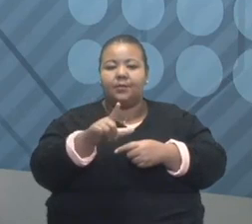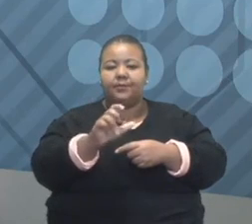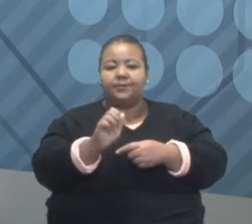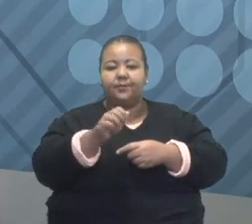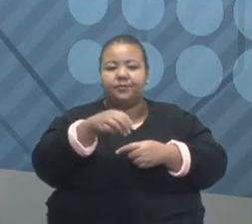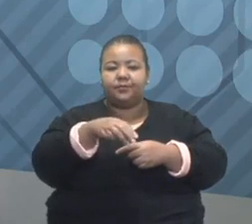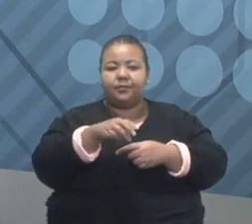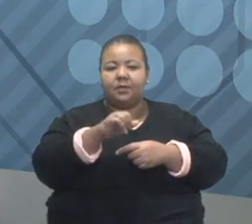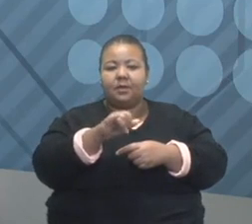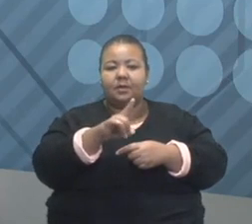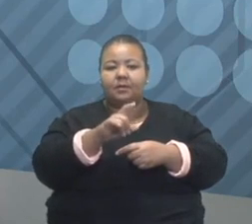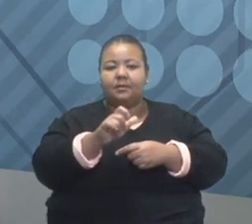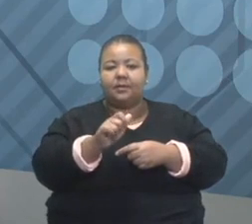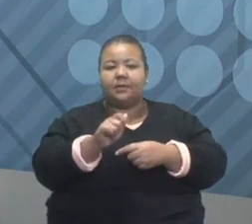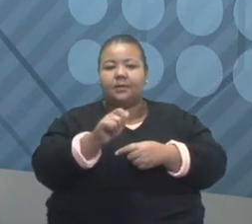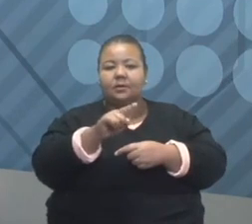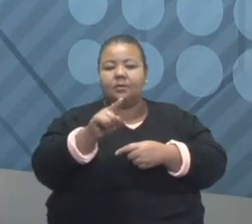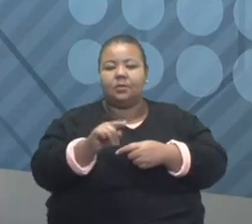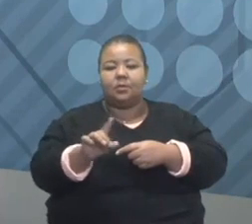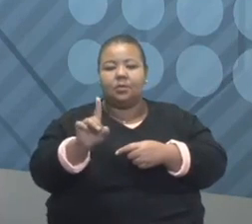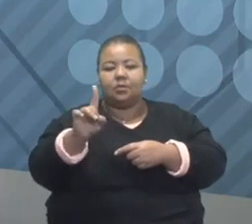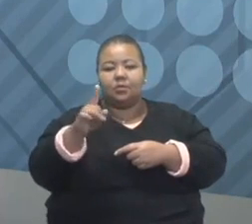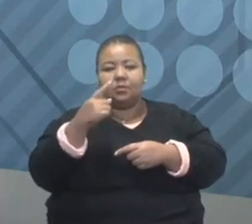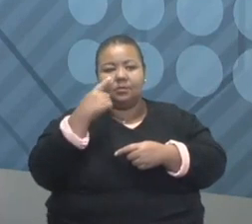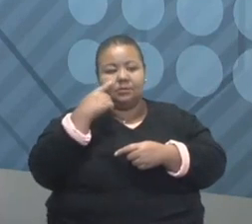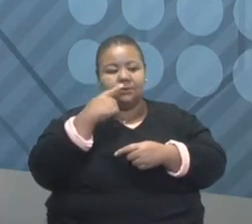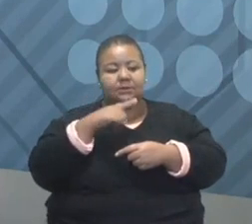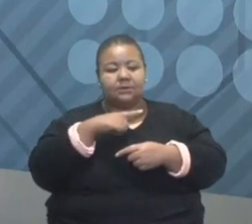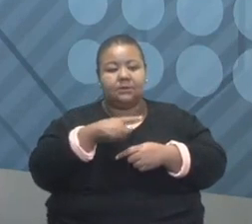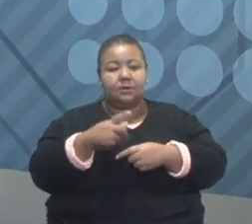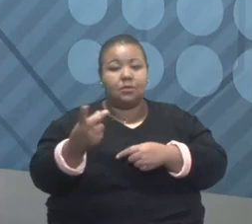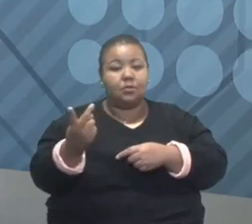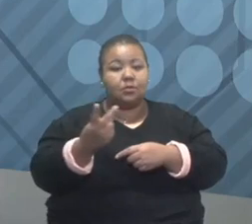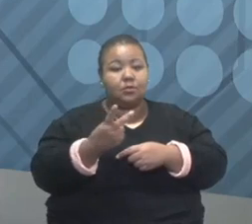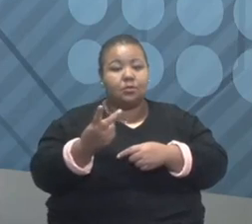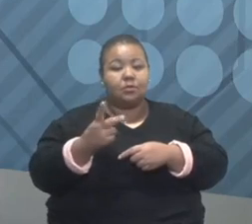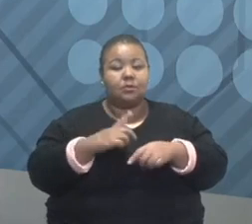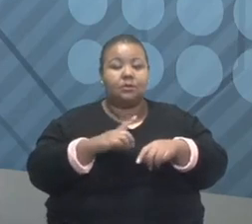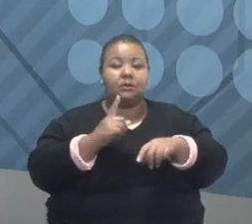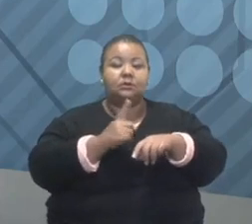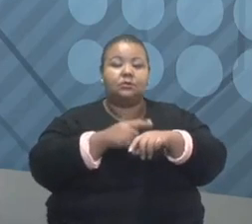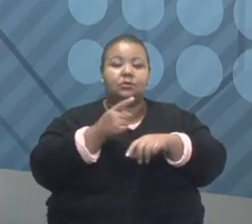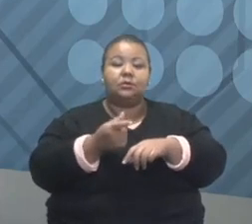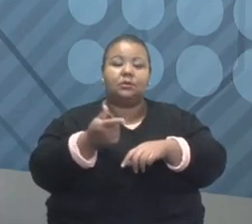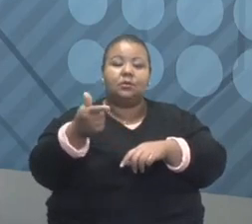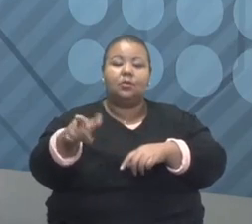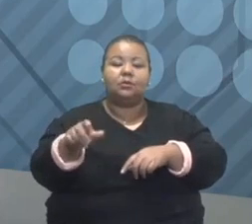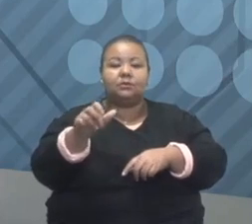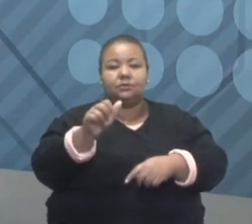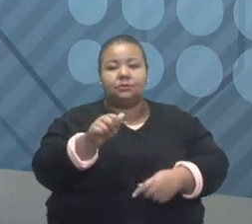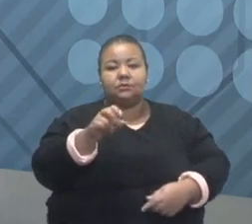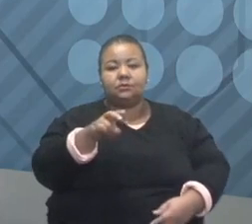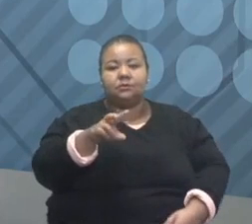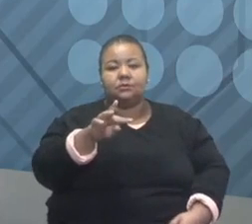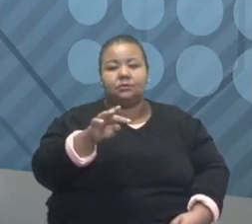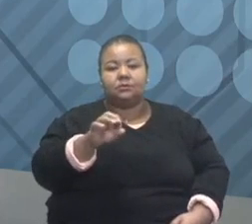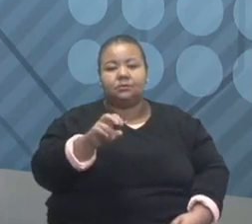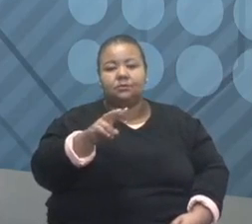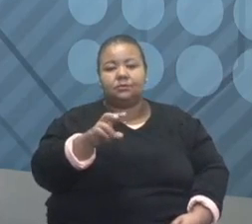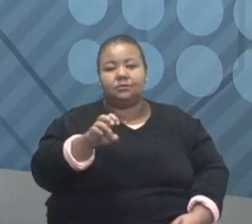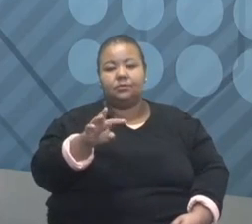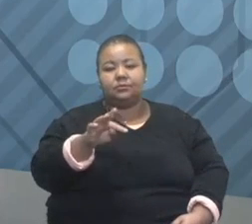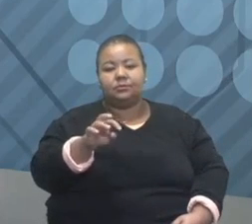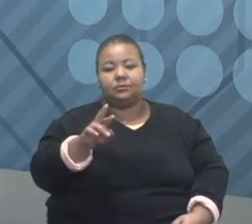nossa tem 2 autovalores. Então, nós temos que encontrar o outro autovetor associado